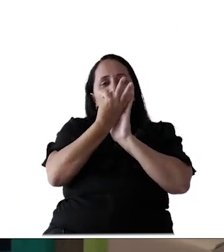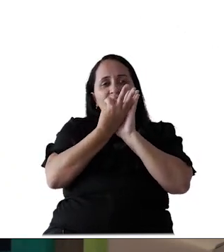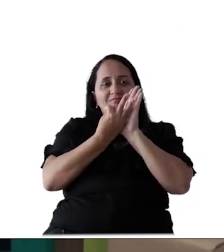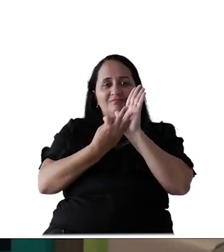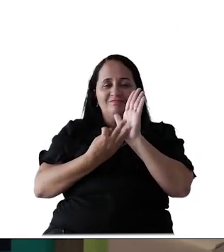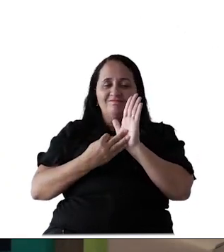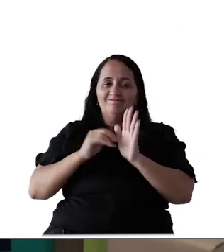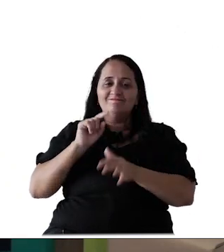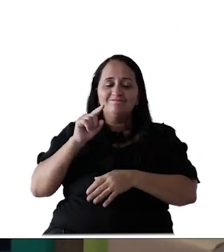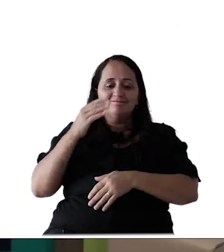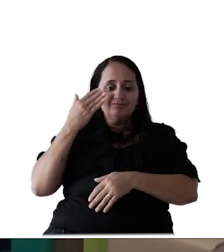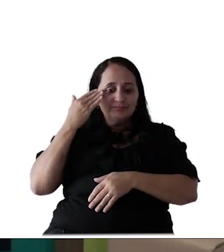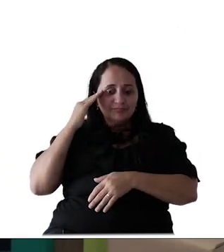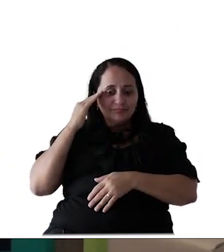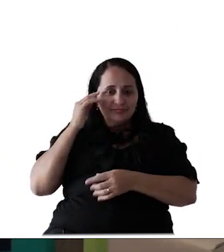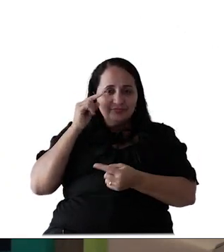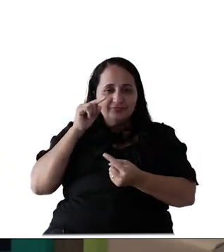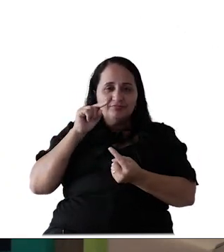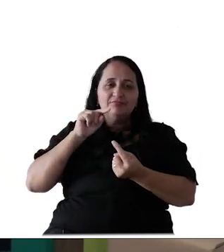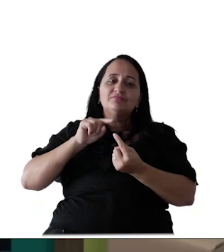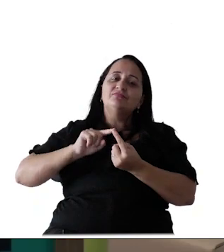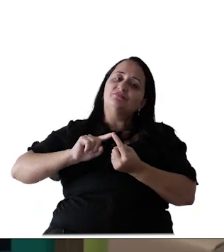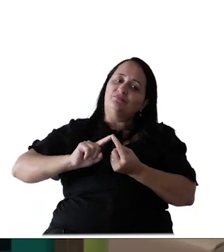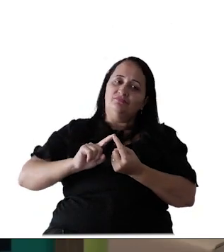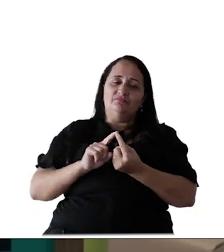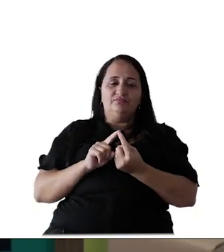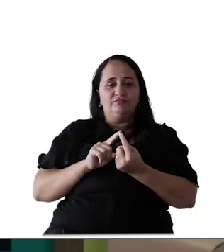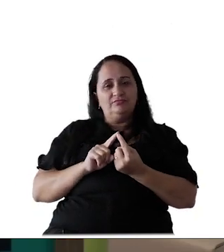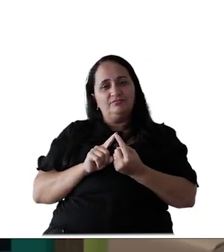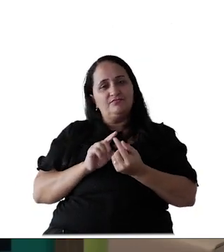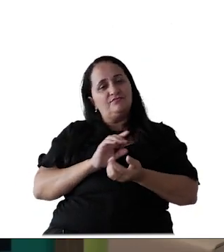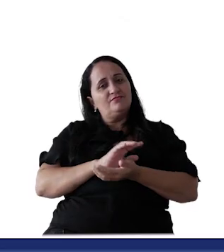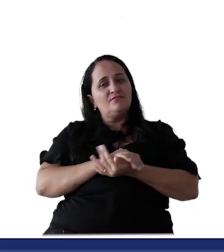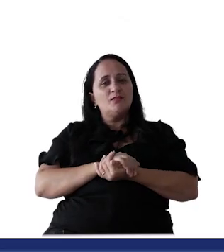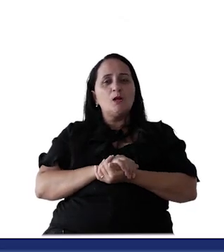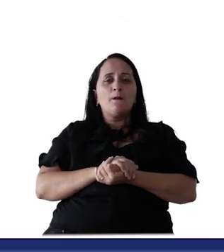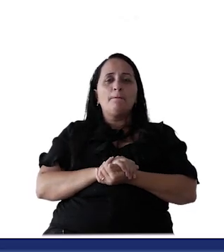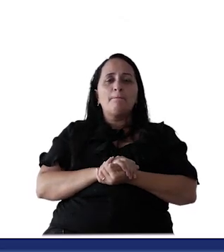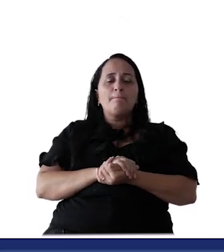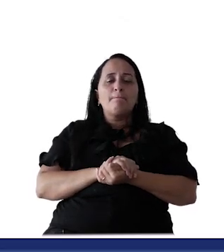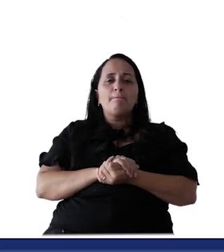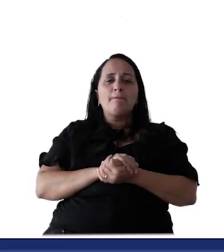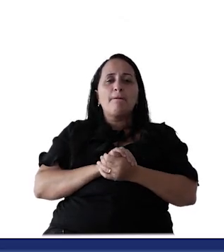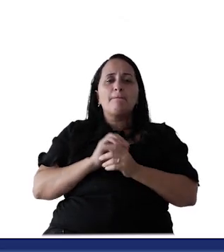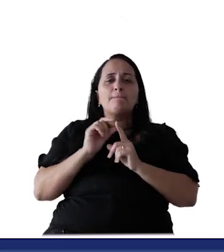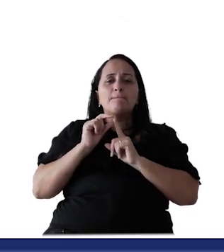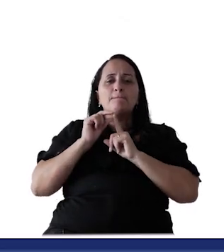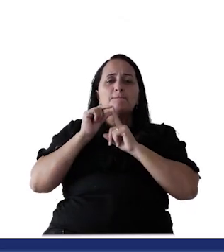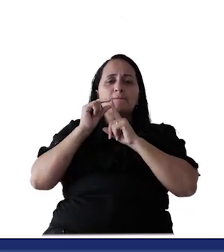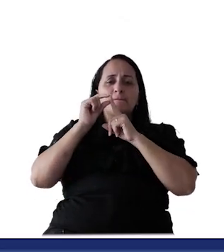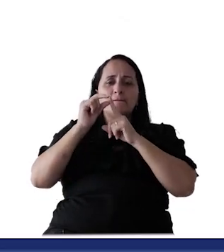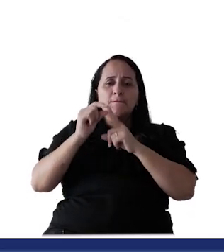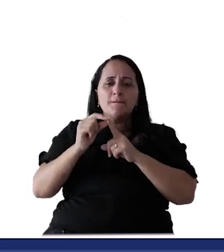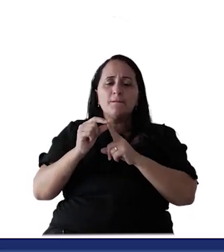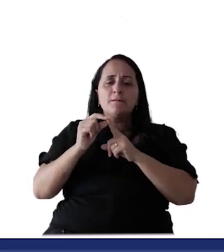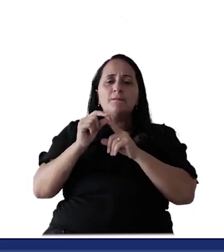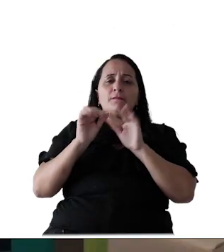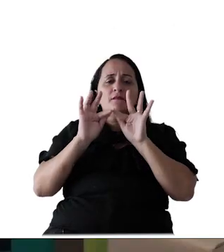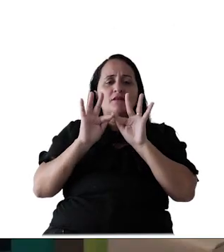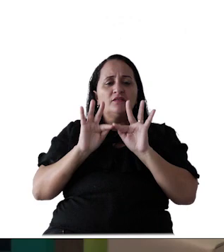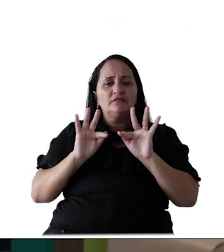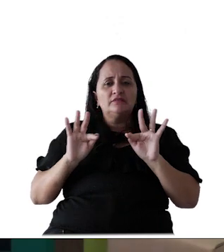texto para identificar o locutor e o interlocutor. As palavras, termos e